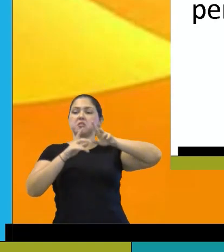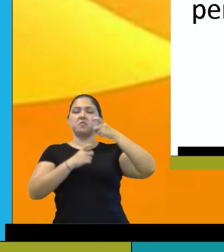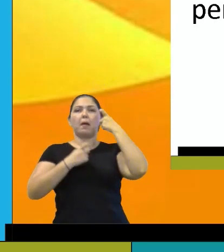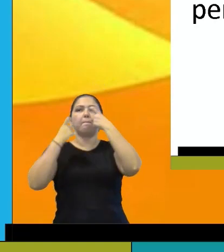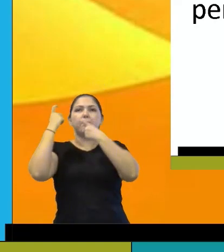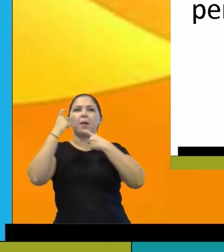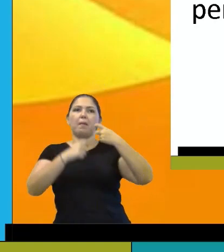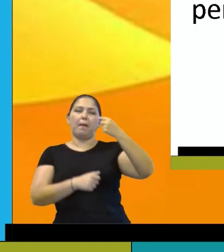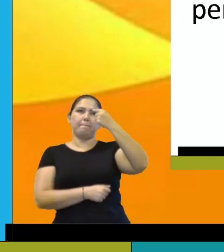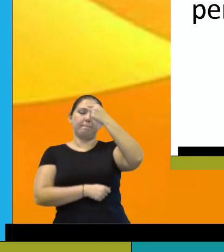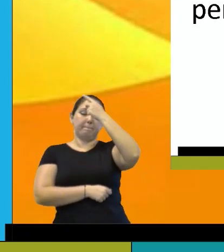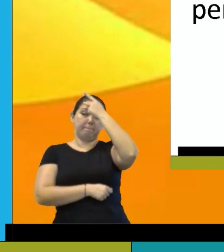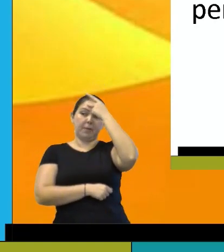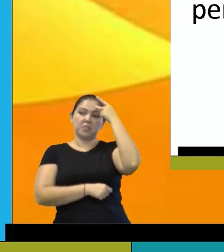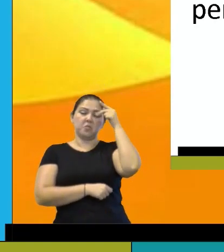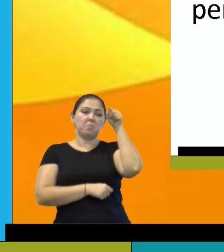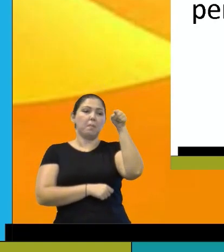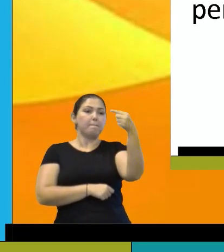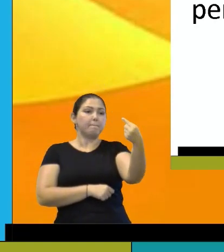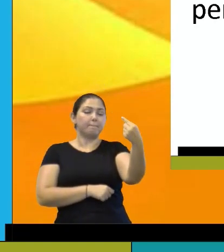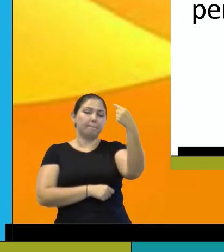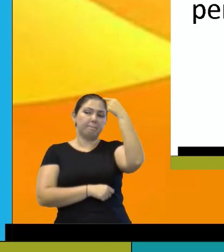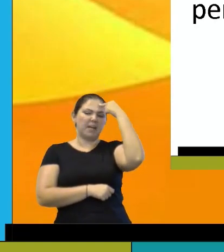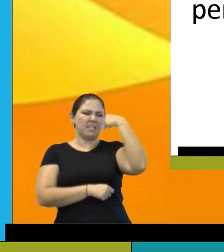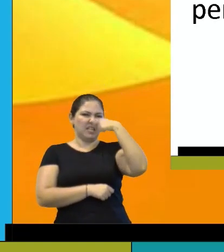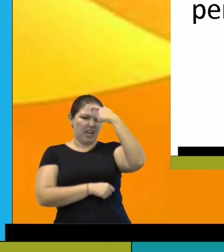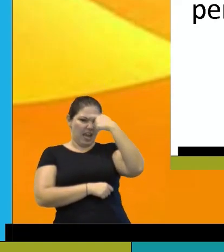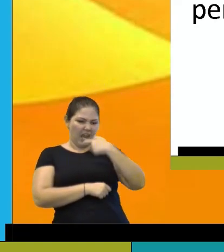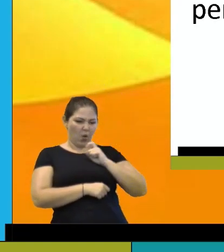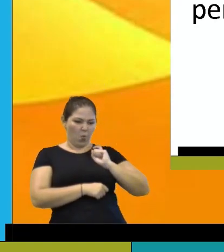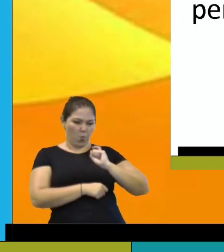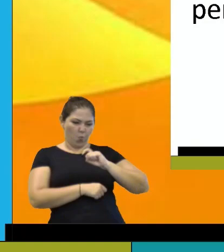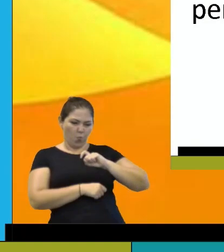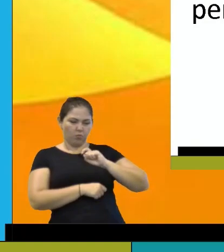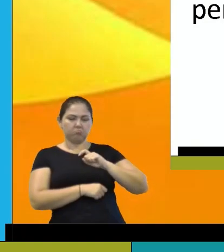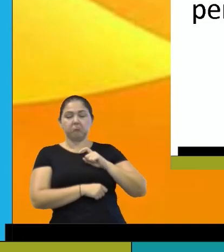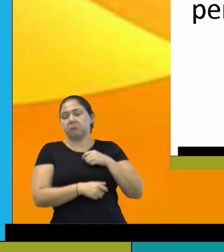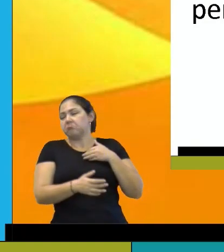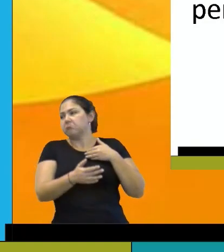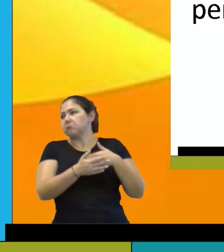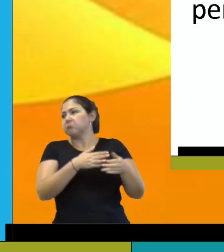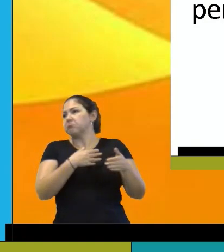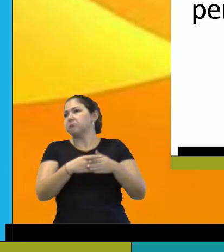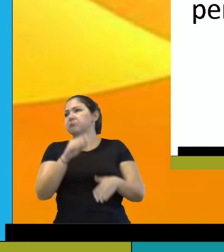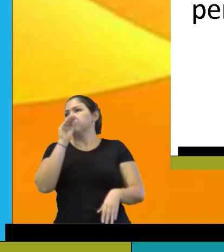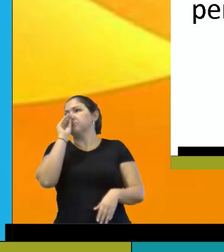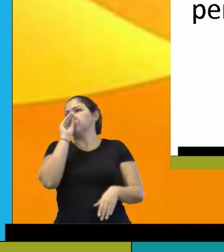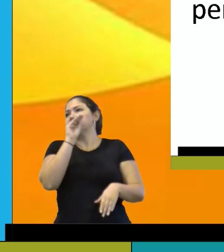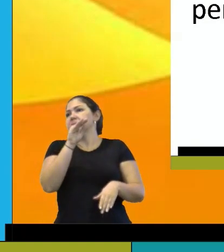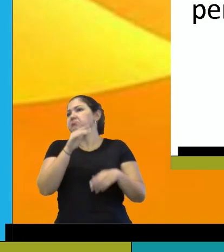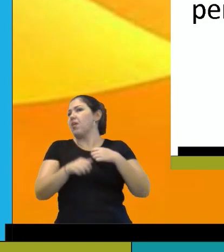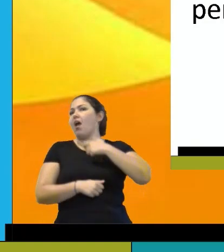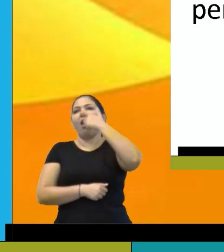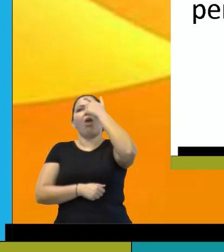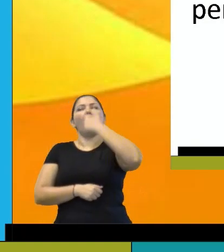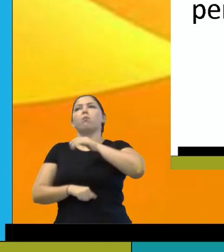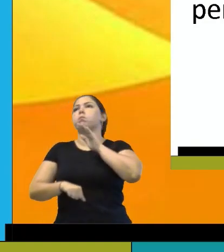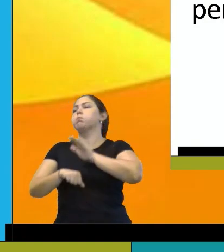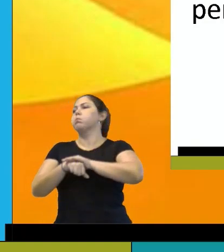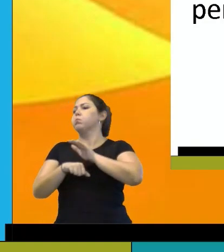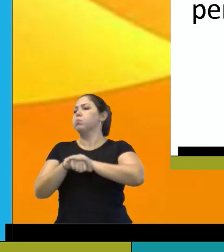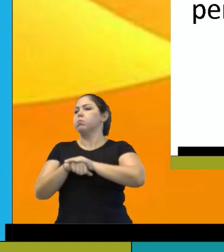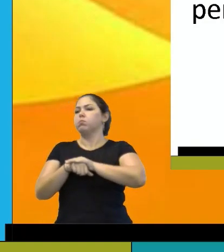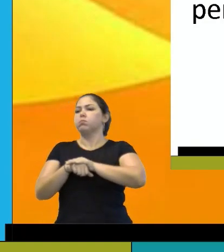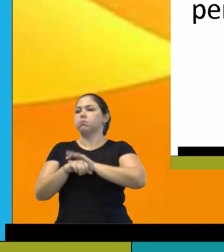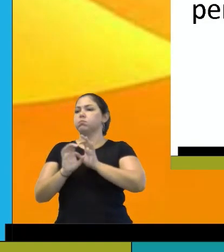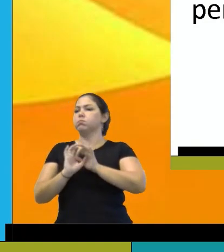eu preciso manter a ordem social, eu não posso me incomodar com a reputação de cruel. Se o